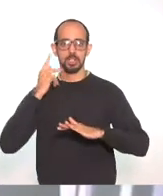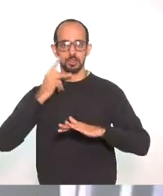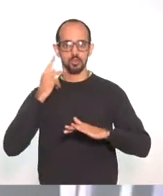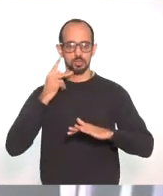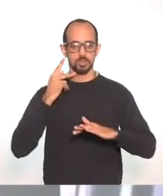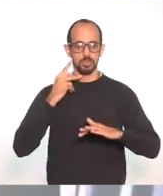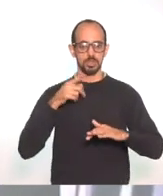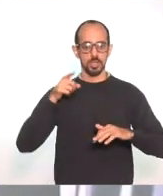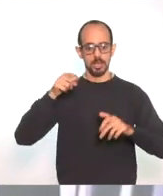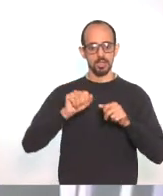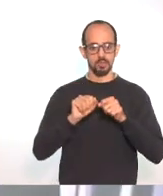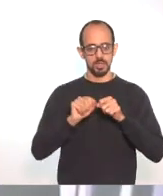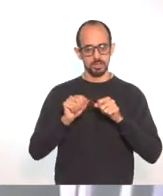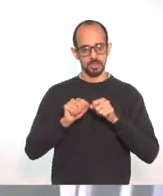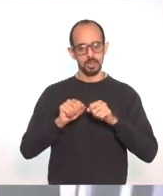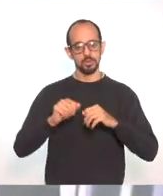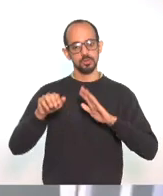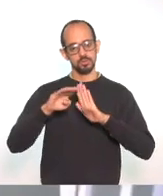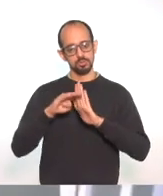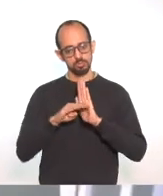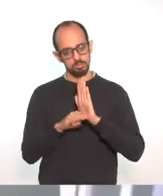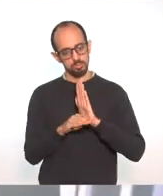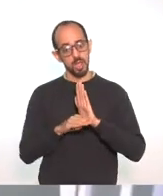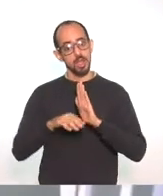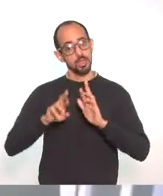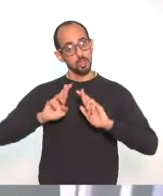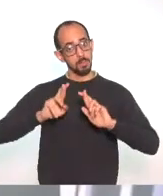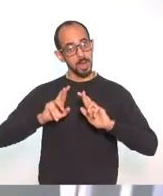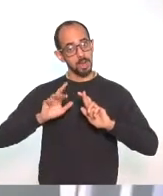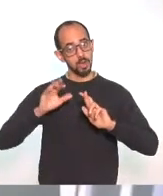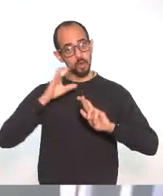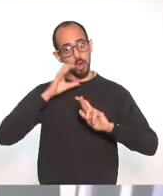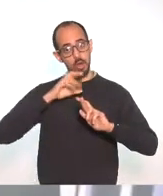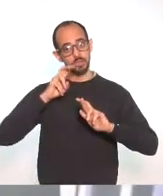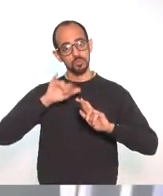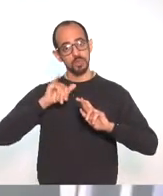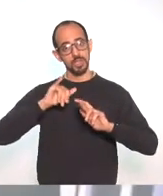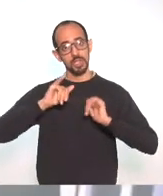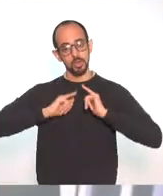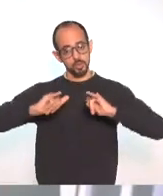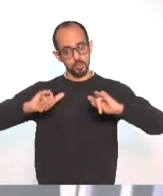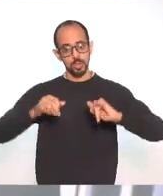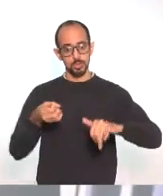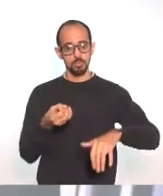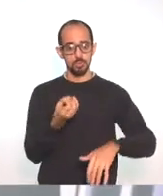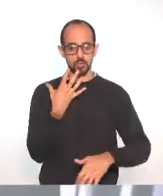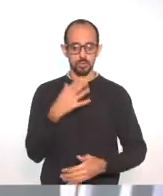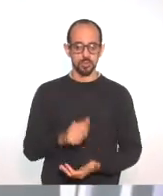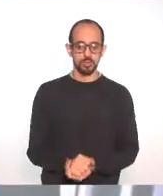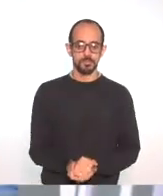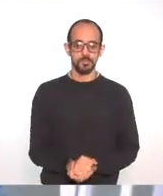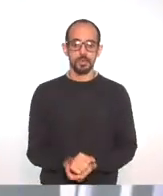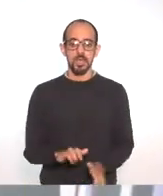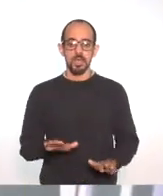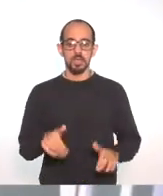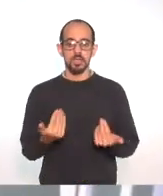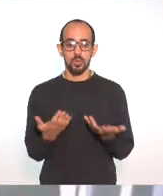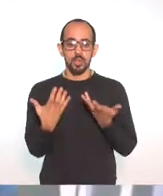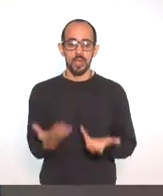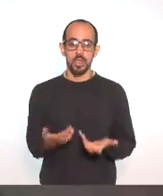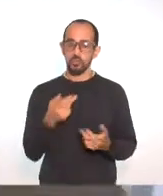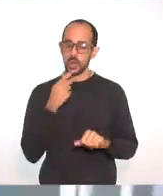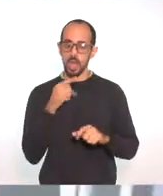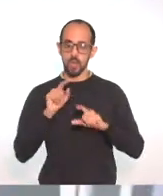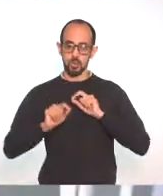para liderar nesse processo eu acho que em breve as teremos boas notícias sobre esta iniciativa né eu quero aqui